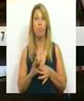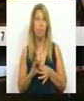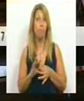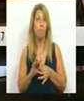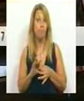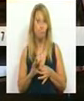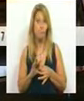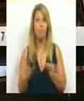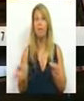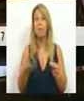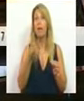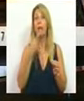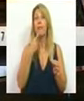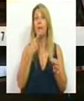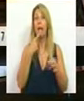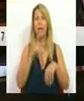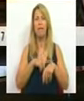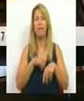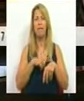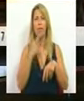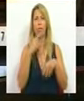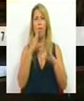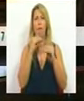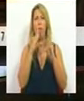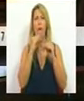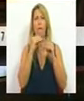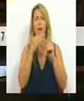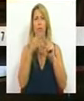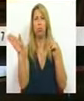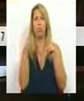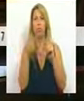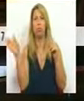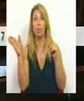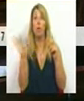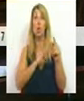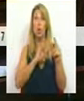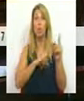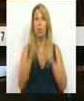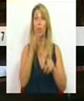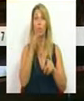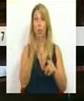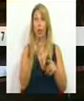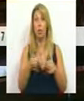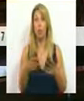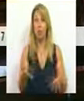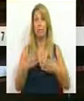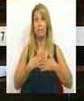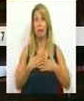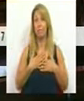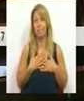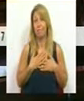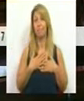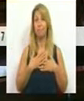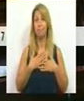em tempo de desconversa que o Sr. Deputado nos ofereceu é que o Bloco de Esquerda hoje não passa de um